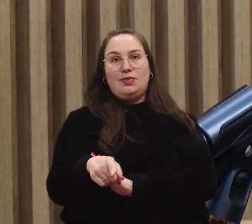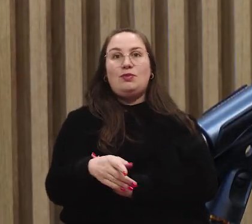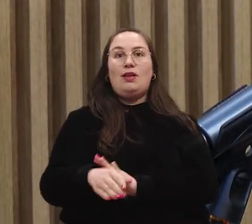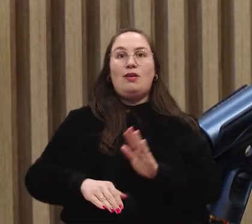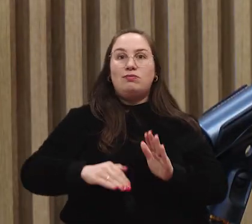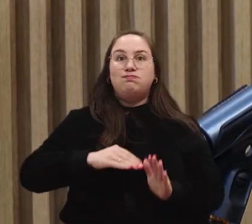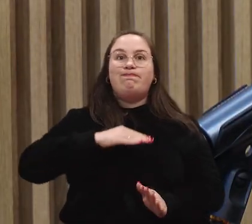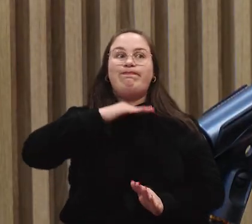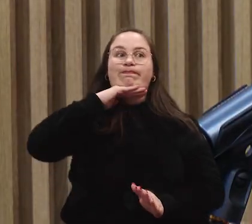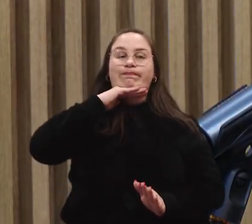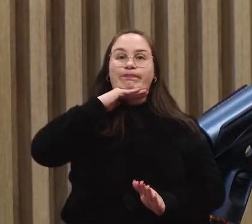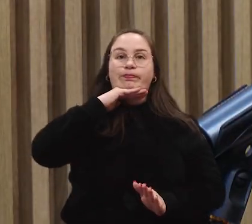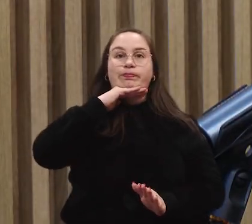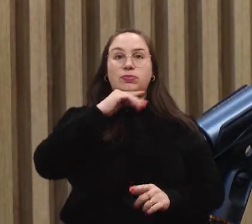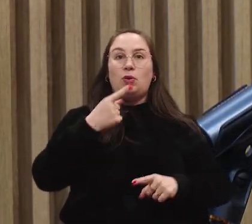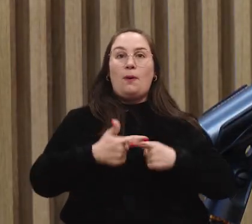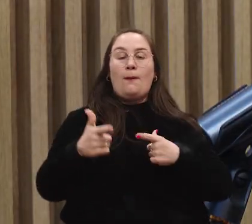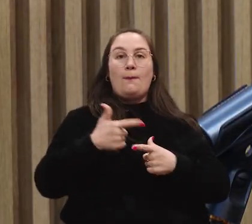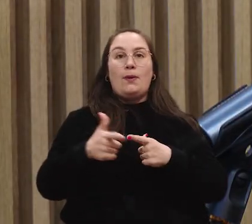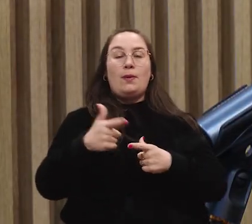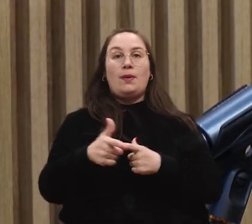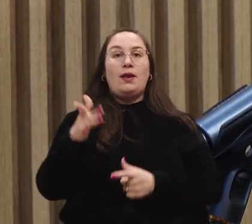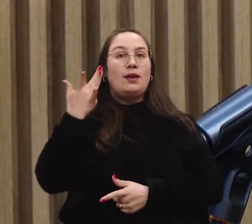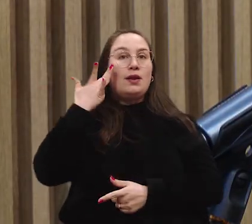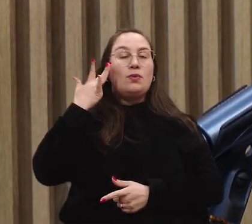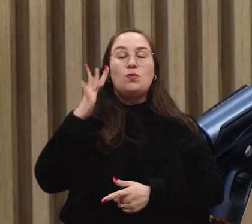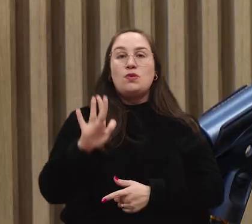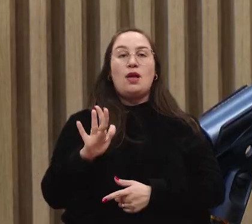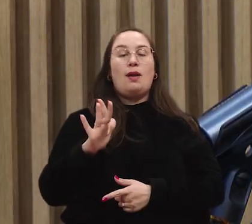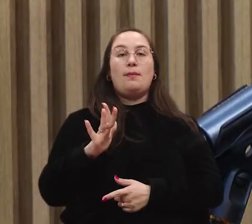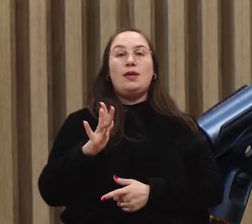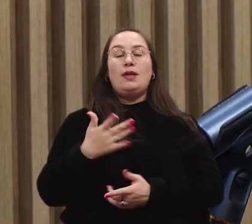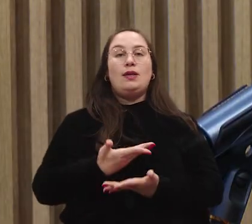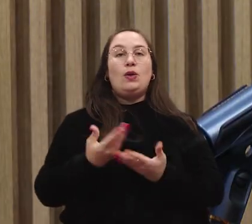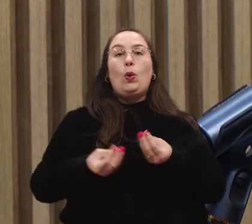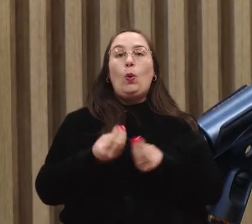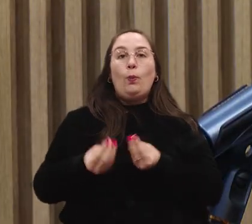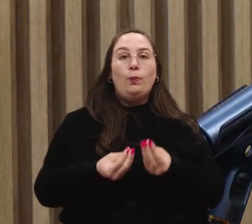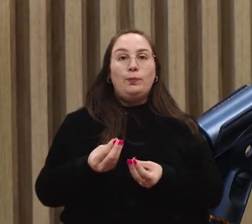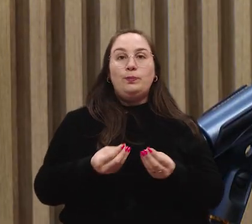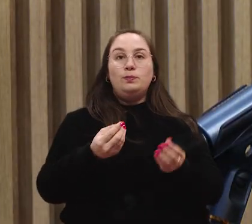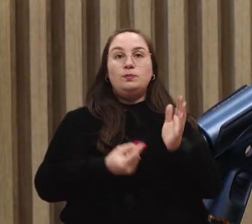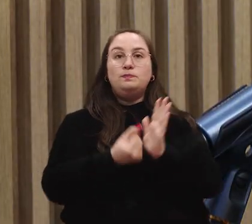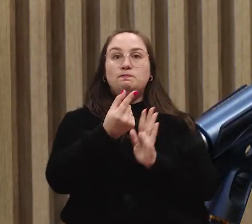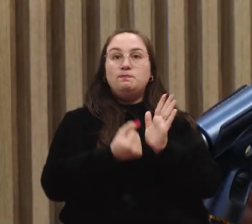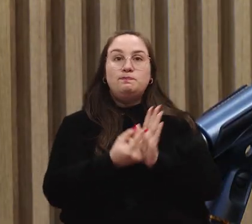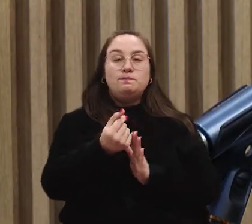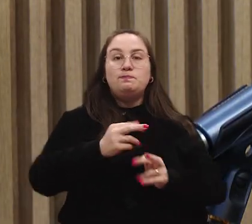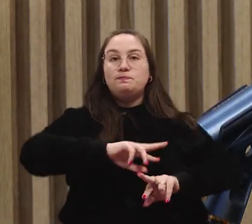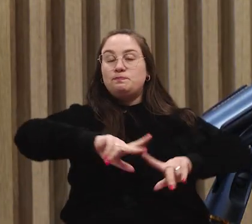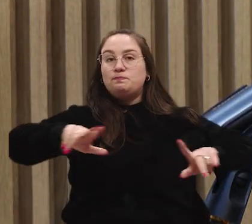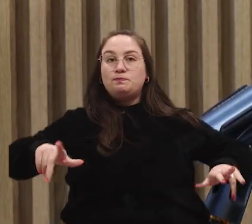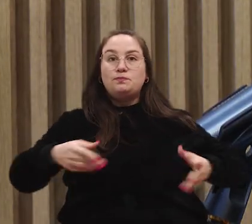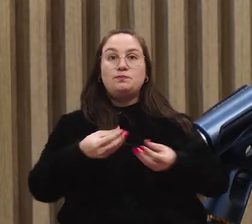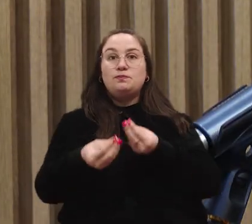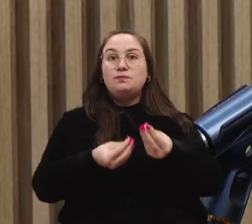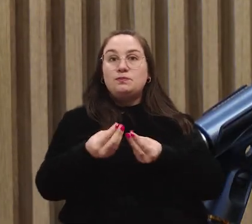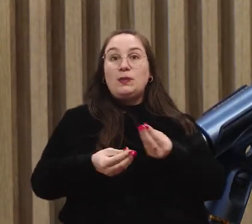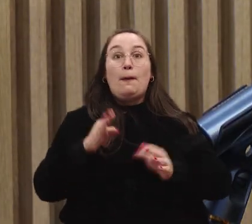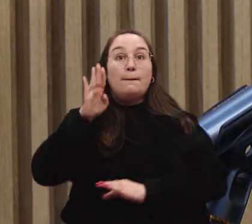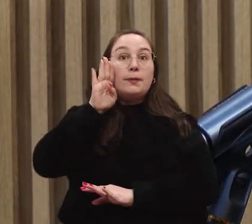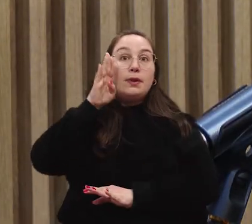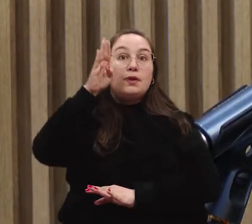estariam endividadas, não estariam com problemas de não saber lidar com as finanças. Então, a gente vem trabalhando em várias linhas de educação